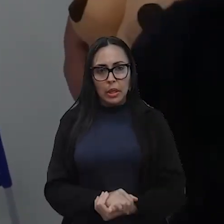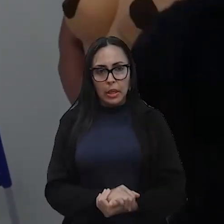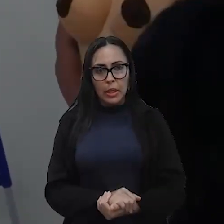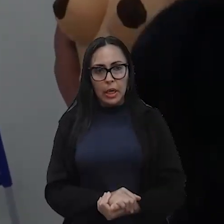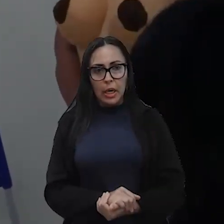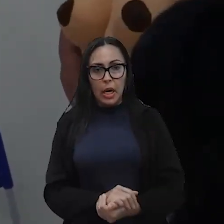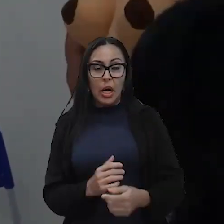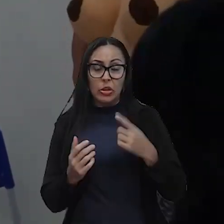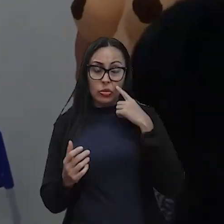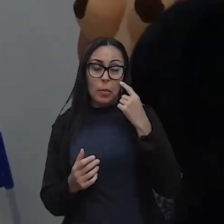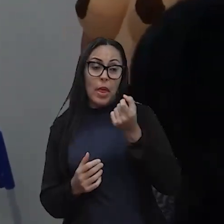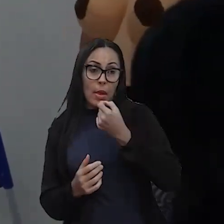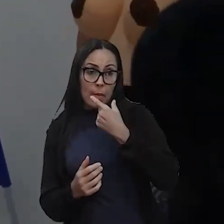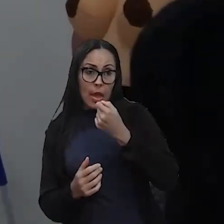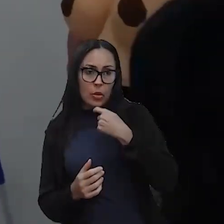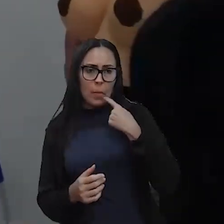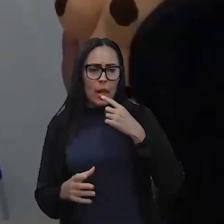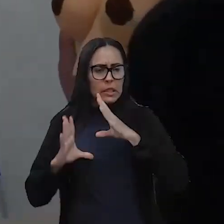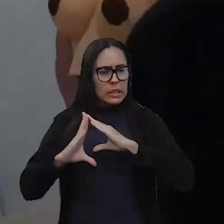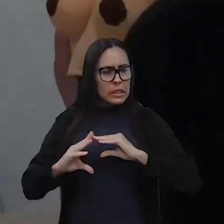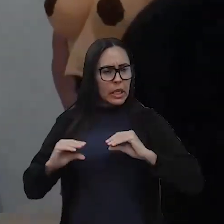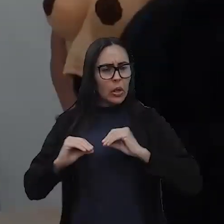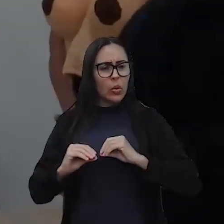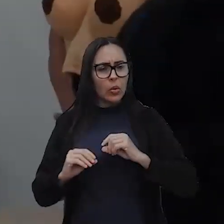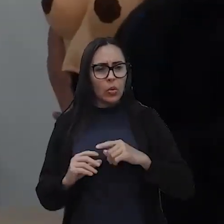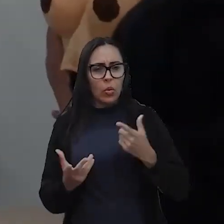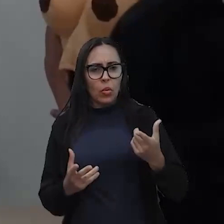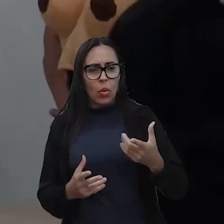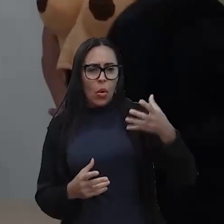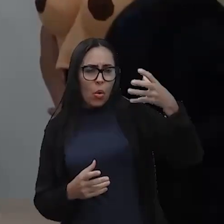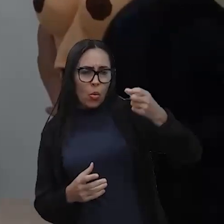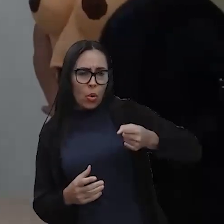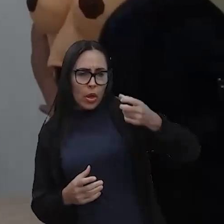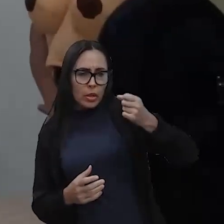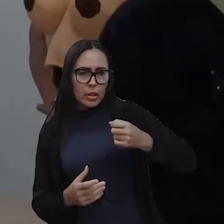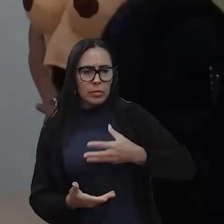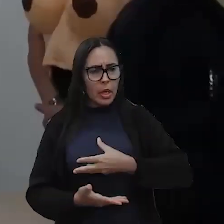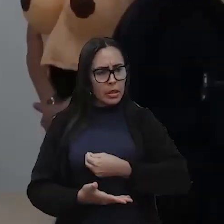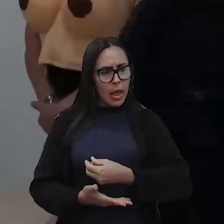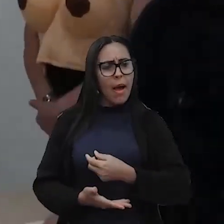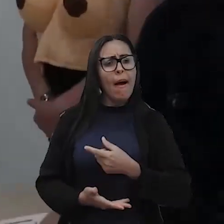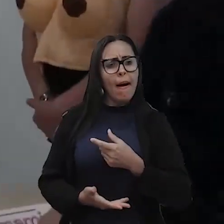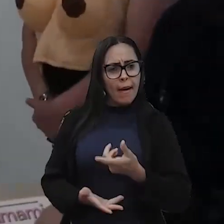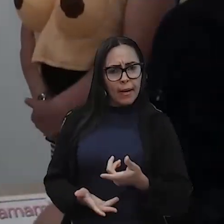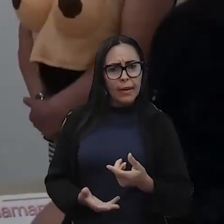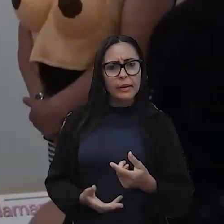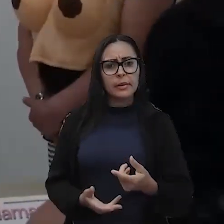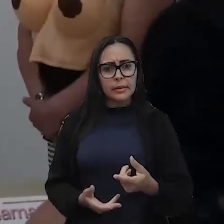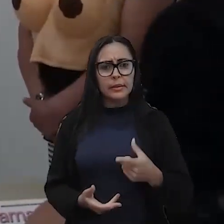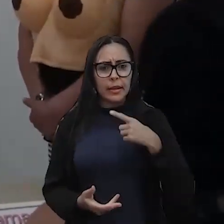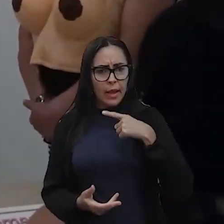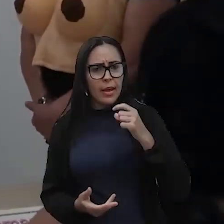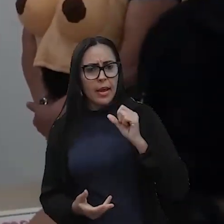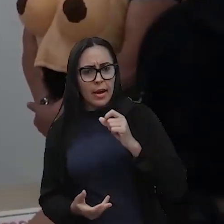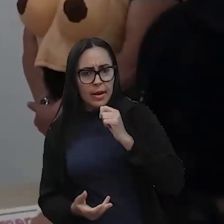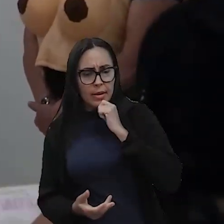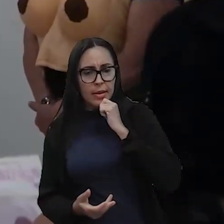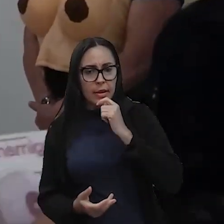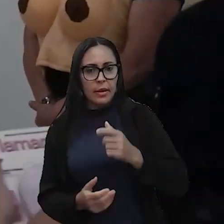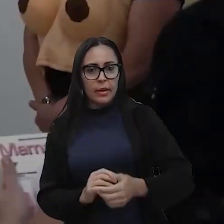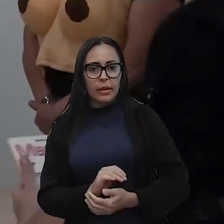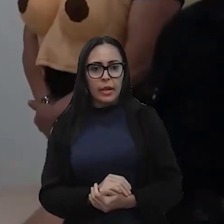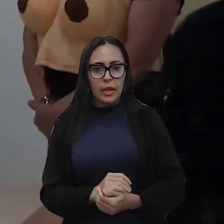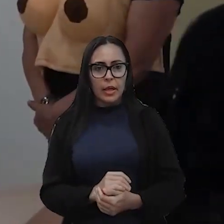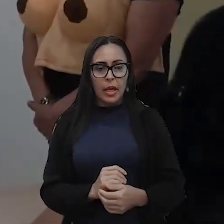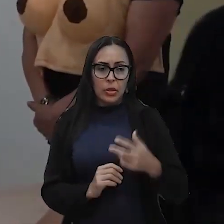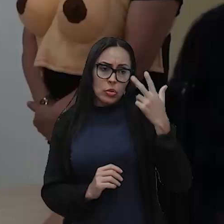leite. E ainda tem, fiz assim, ainda tem. Pode ter? Super comum. Muito normal. A primeira pergunta